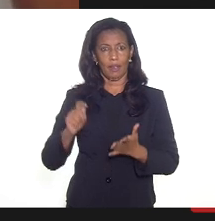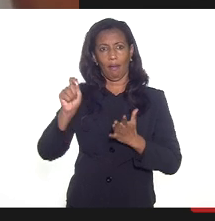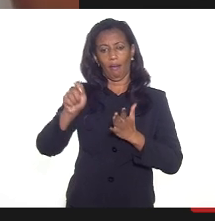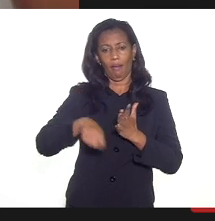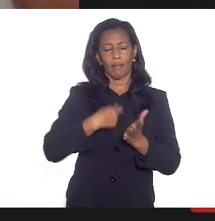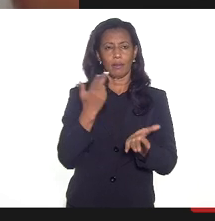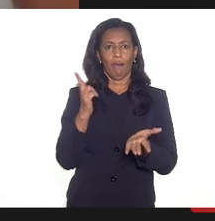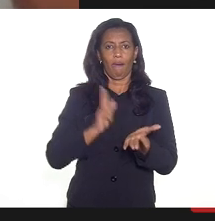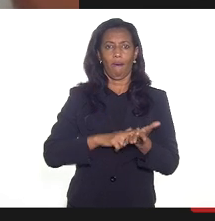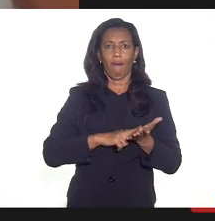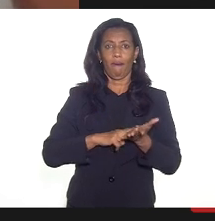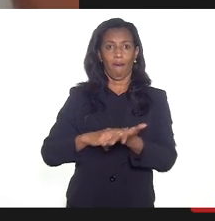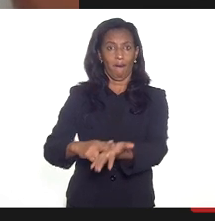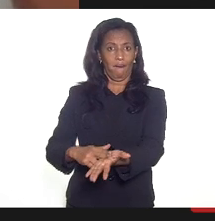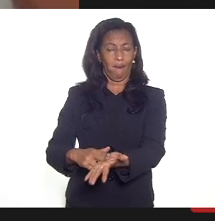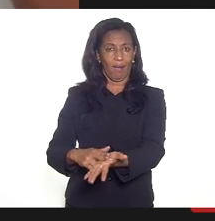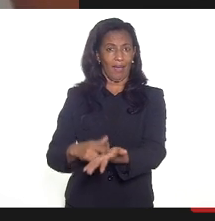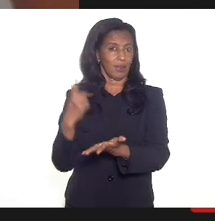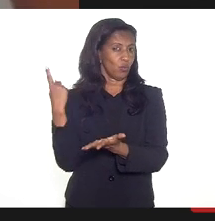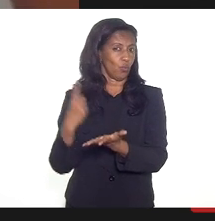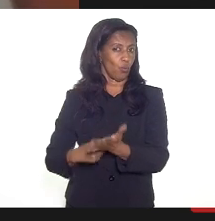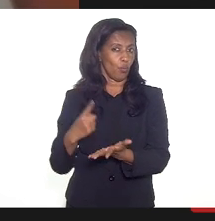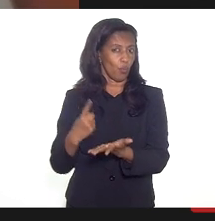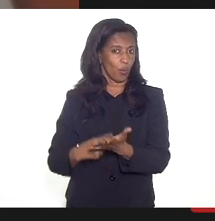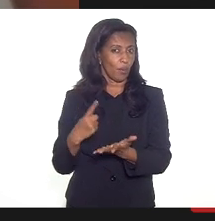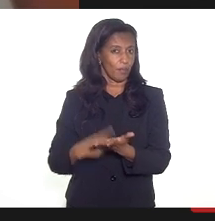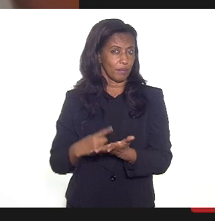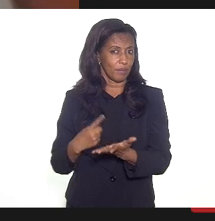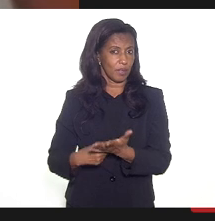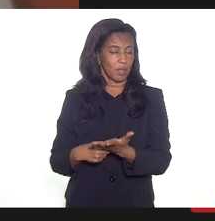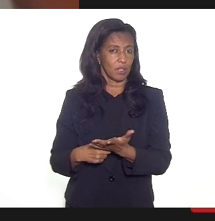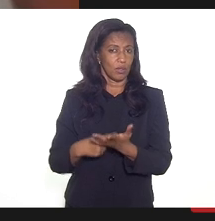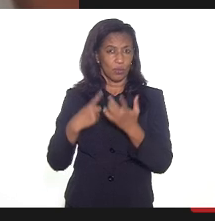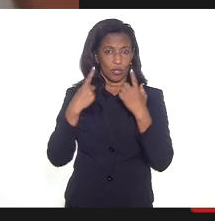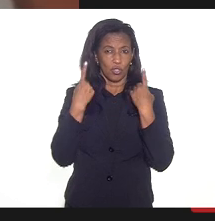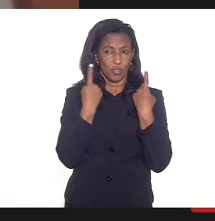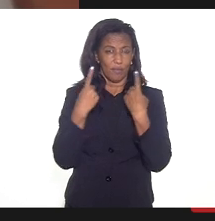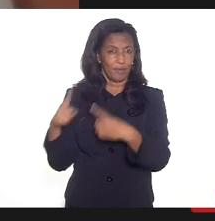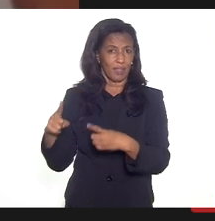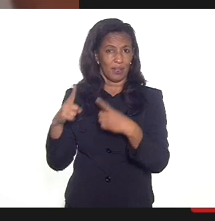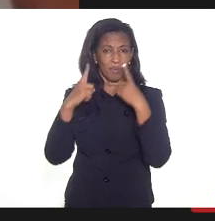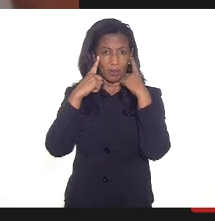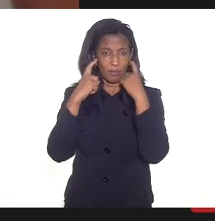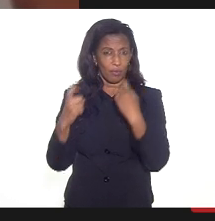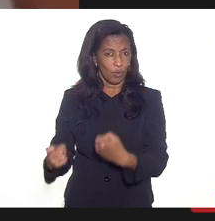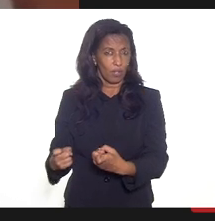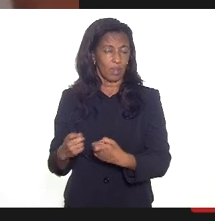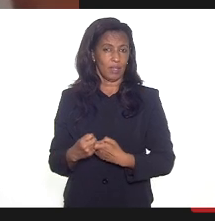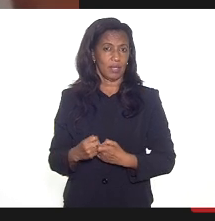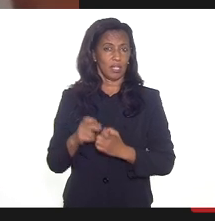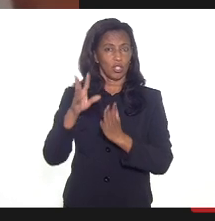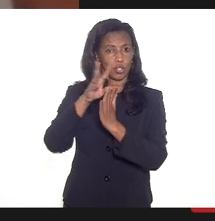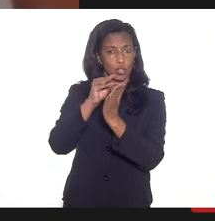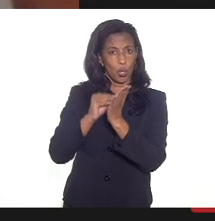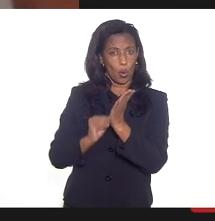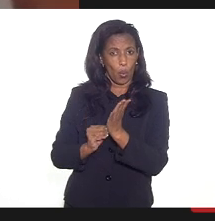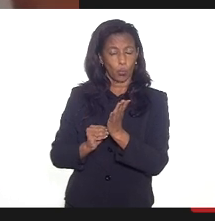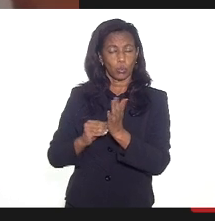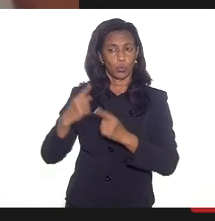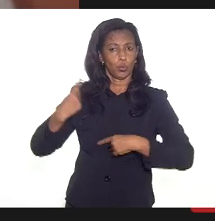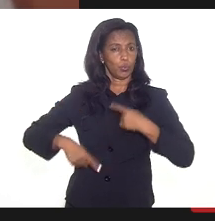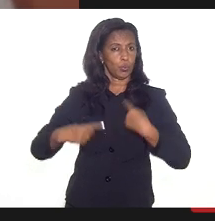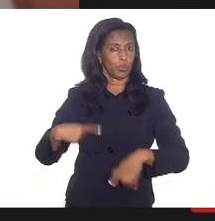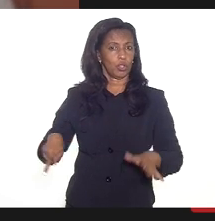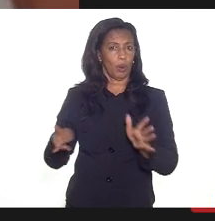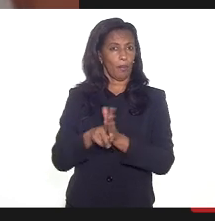assinou uma carta compromisso de enfrentamento à violência e enfrentamento e implementação de políticas para as